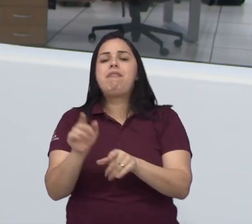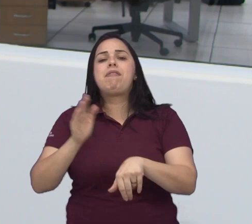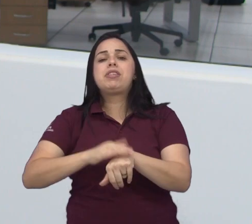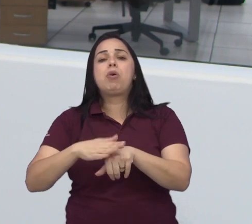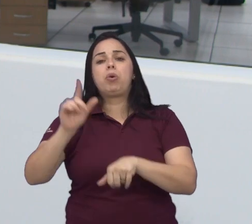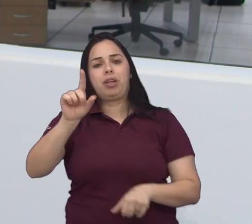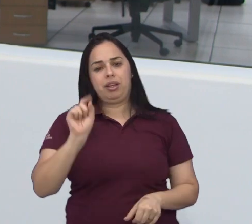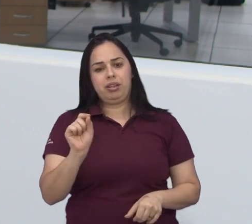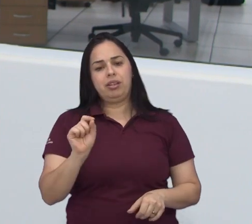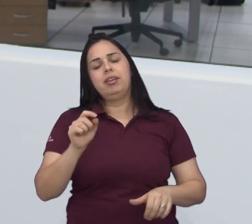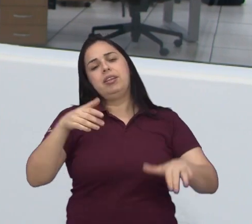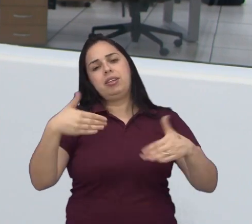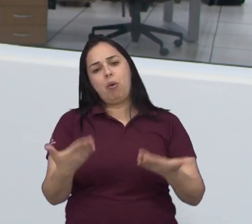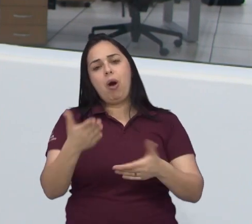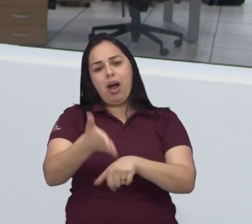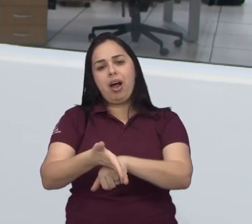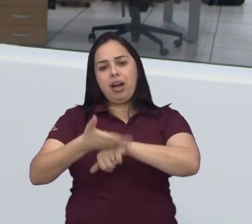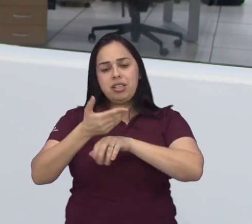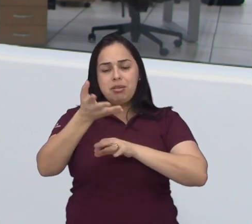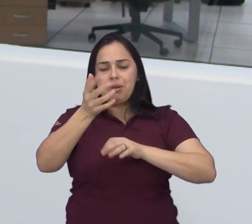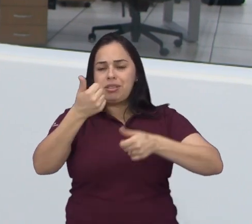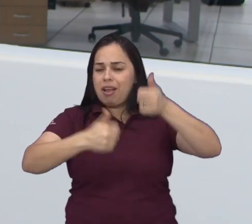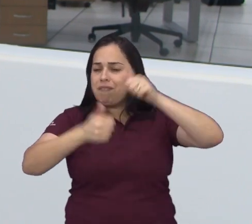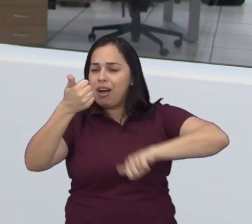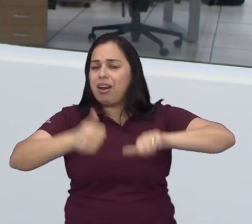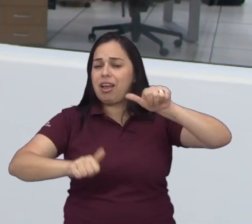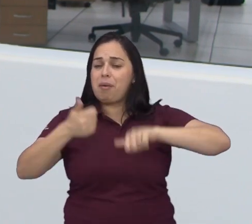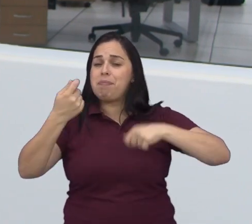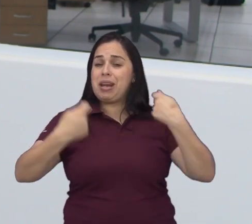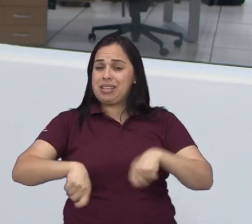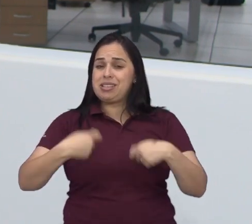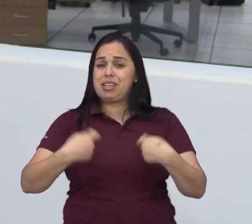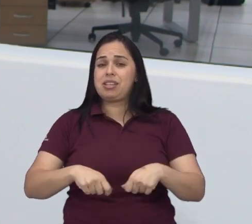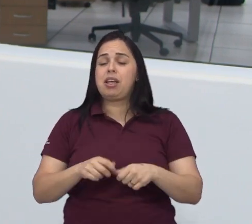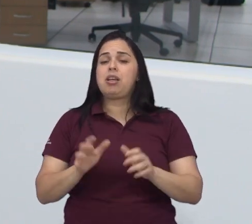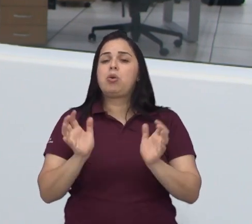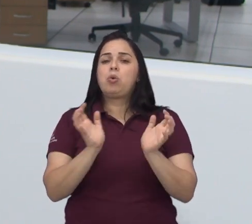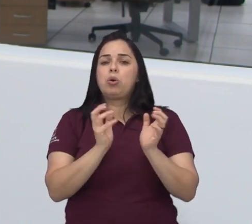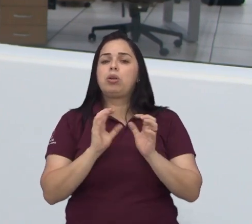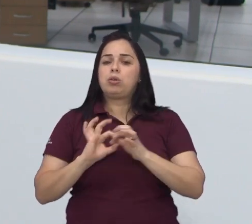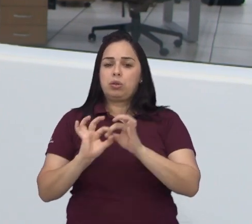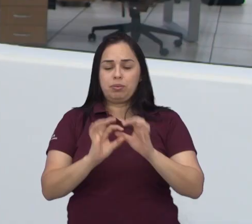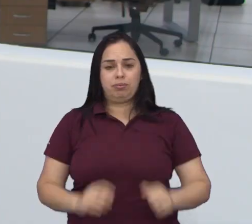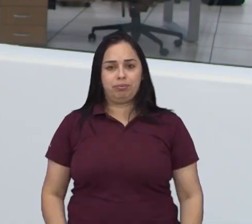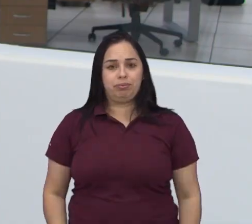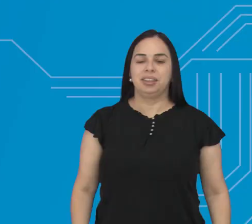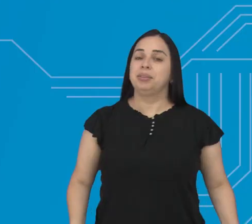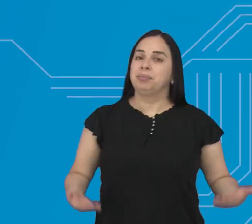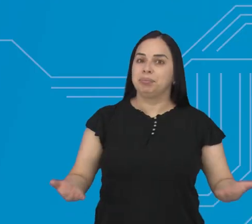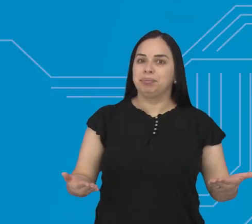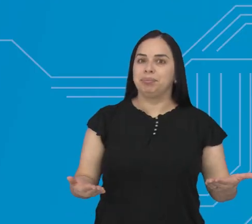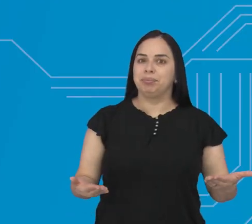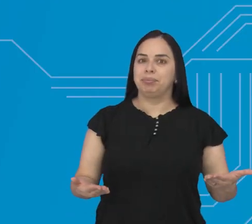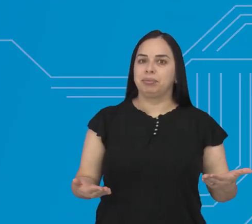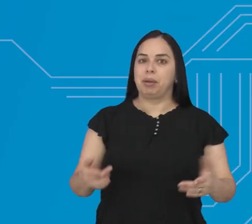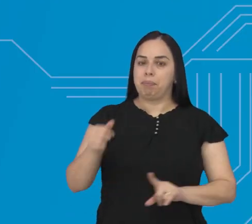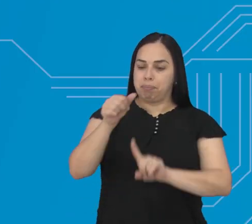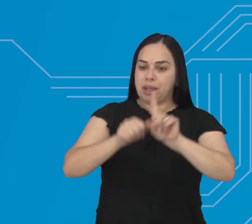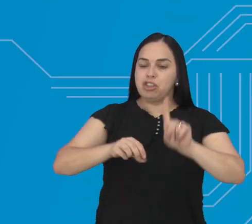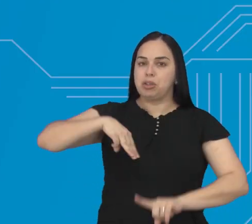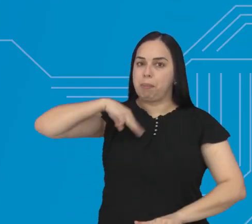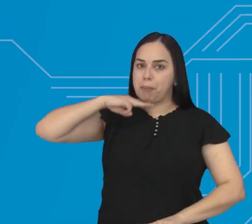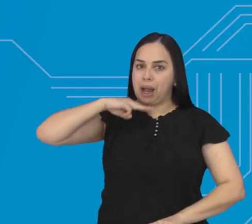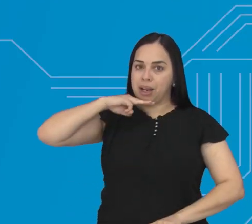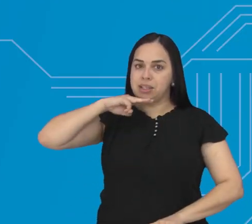desastre também. Então, são diversos aspectos que precisam ser analisados, né? A gente precisa analisar em conjunto tudo isso. E, pessoal, o mês de